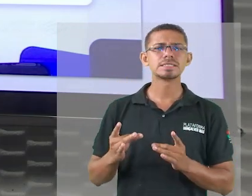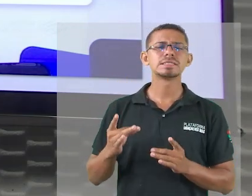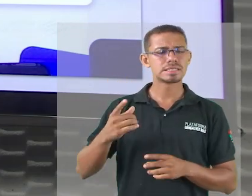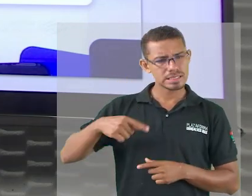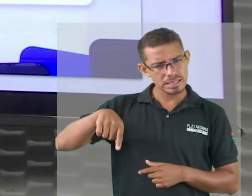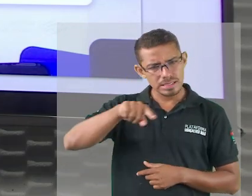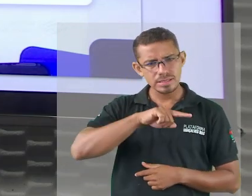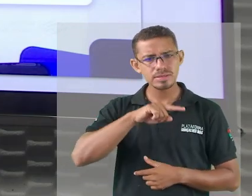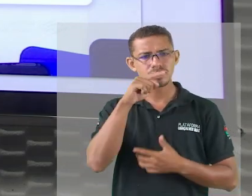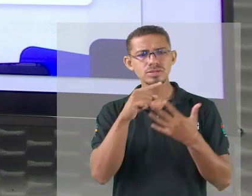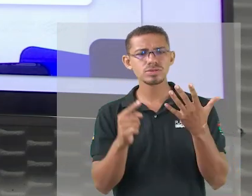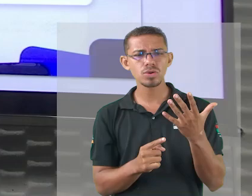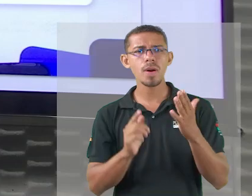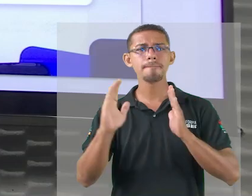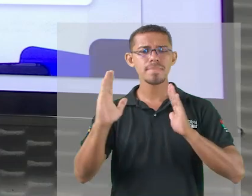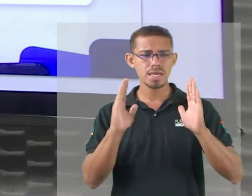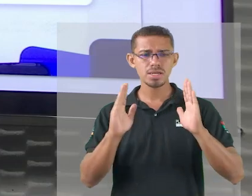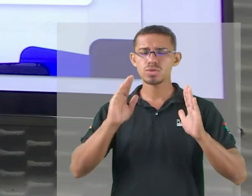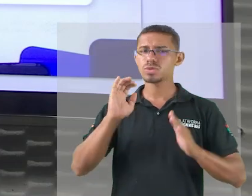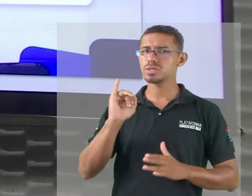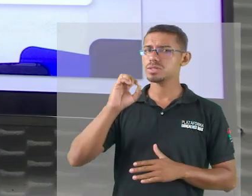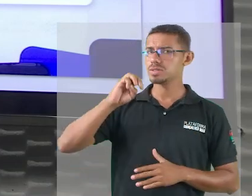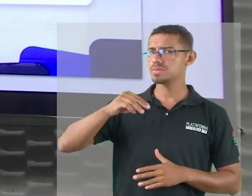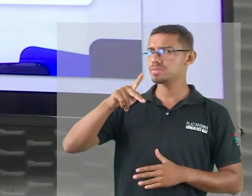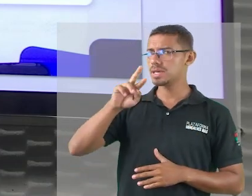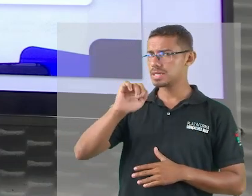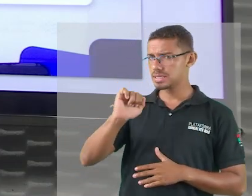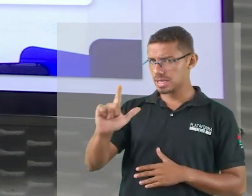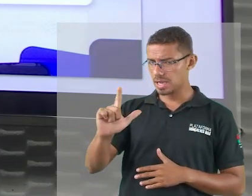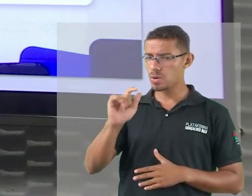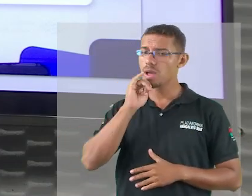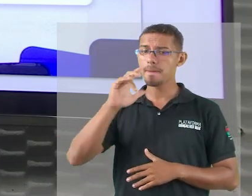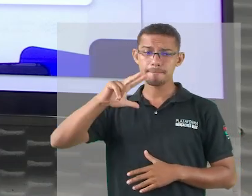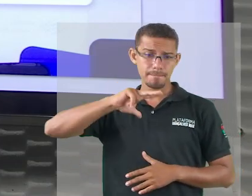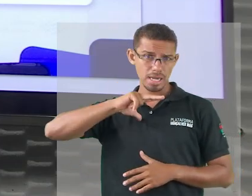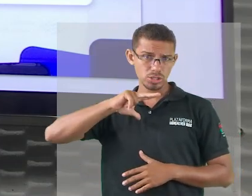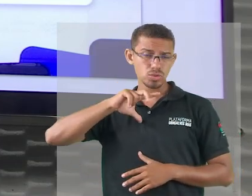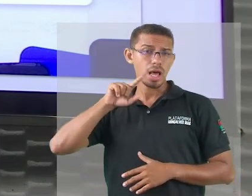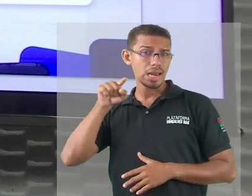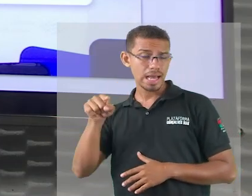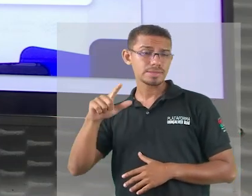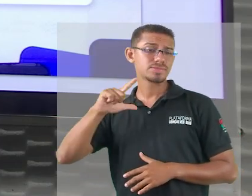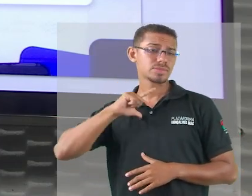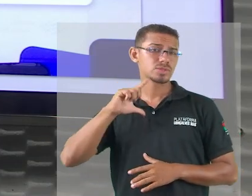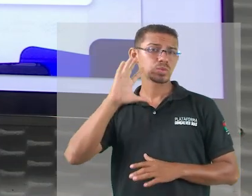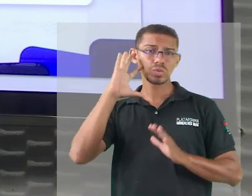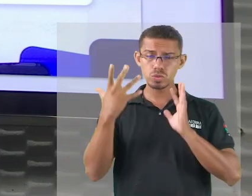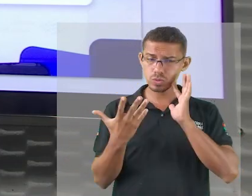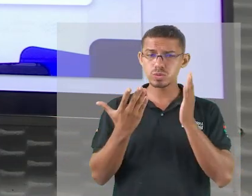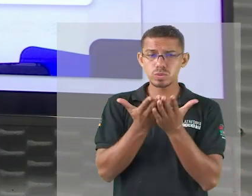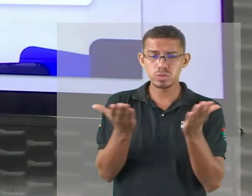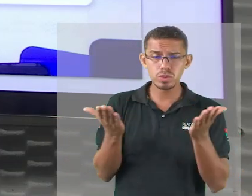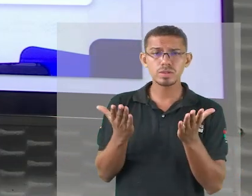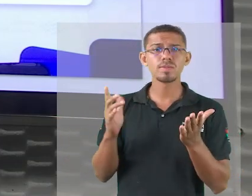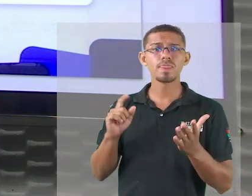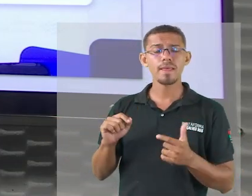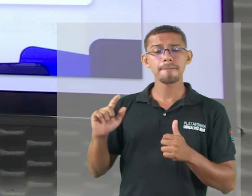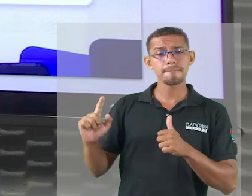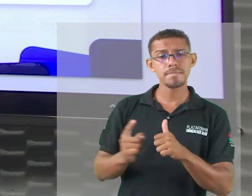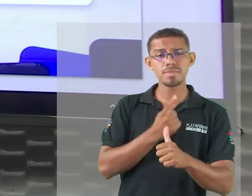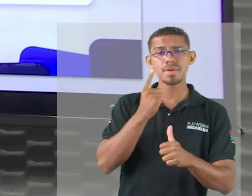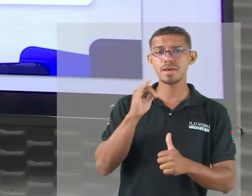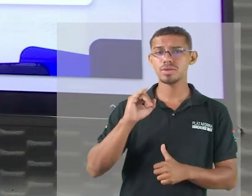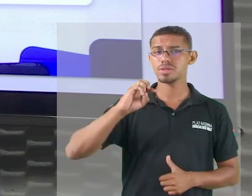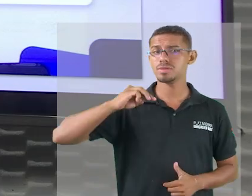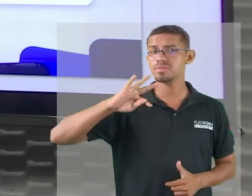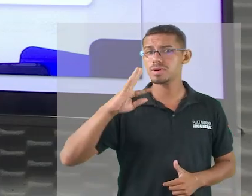especificadamente do período imperial, algo muito particular ali que ocorre ainda no primeiro